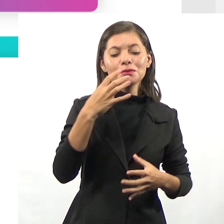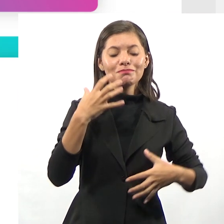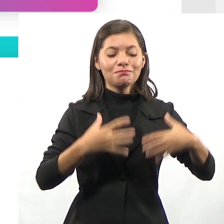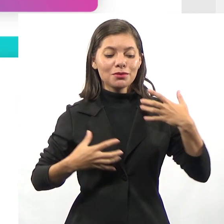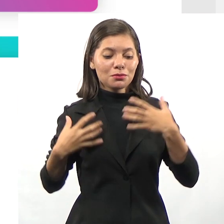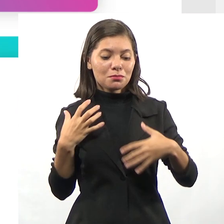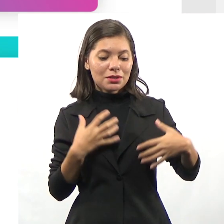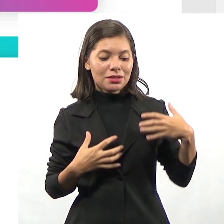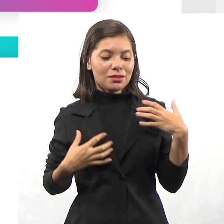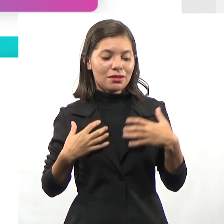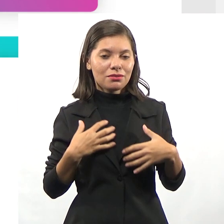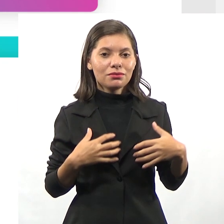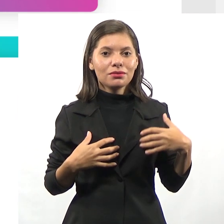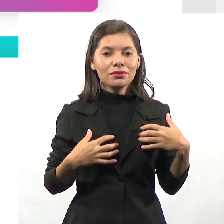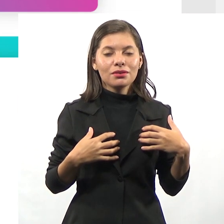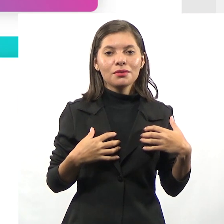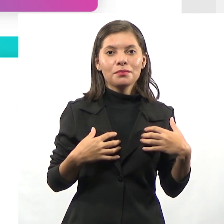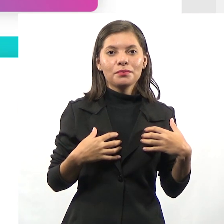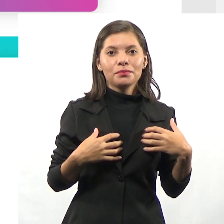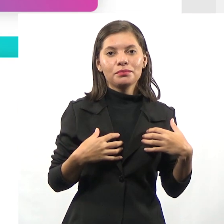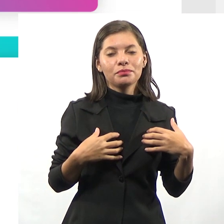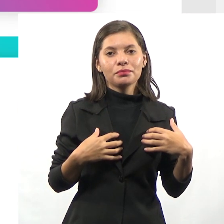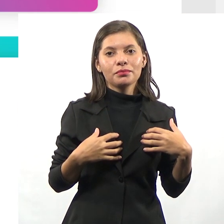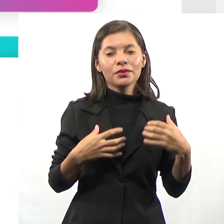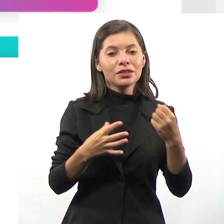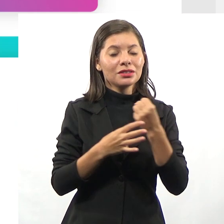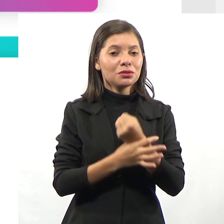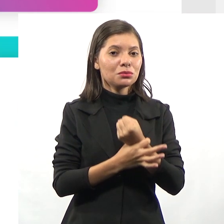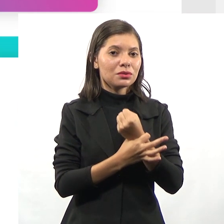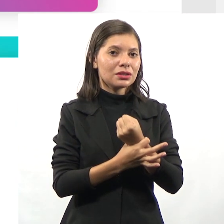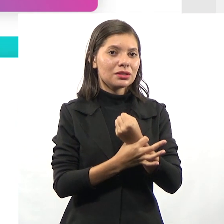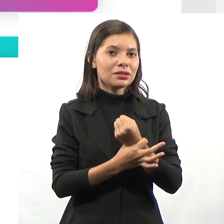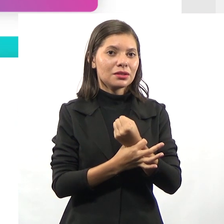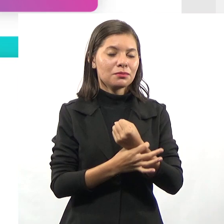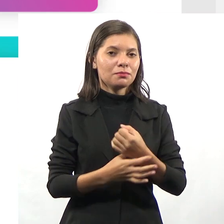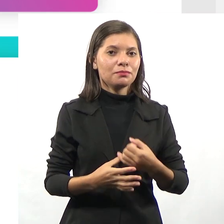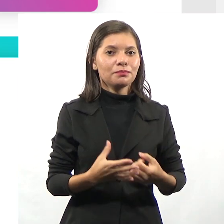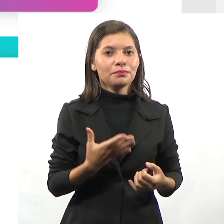principalmente com essa preocupação de privacidade, é o DuckDuckGo.